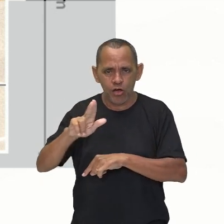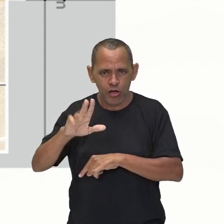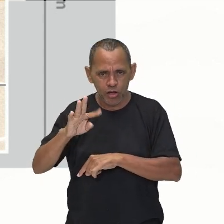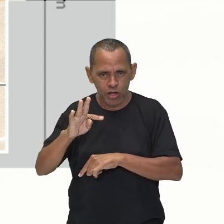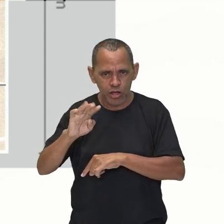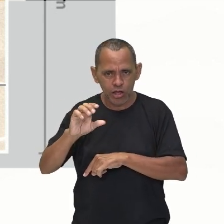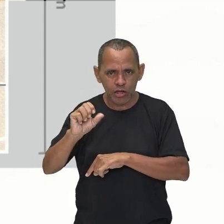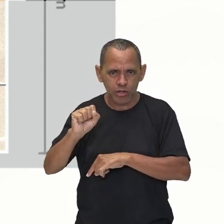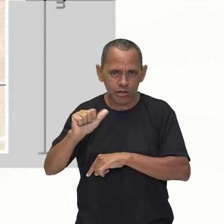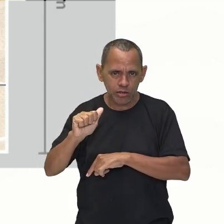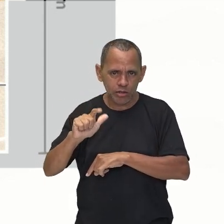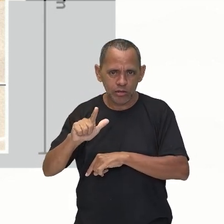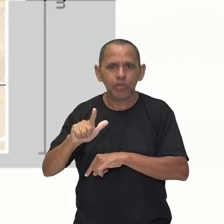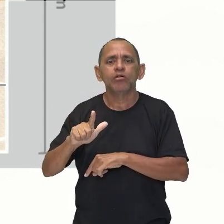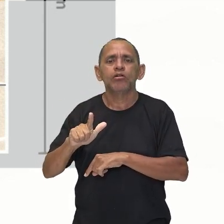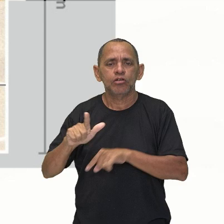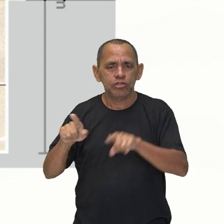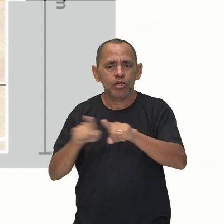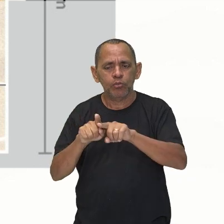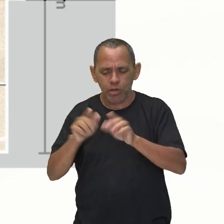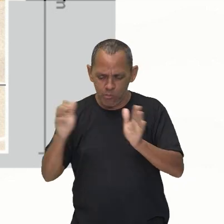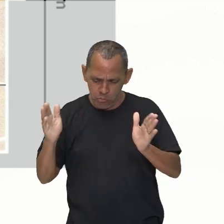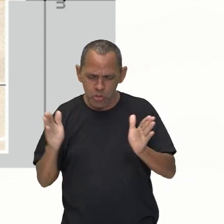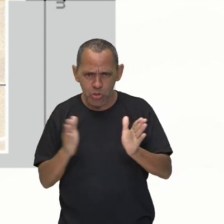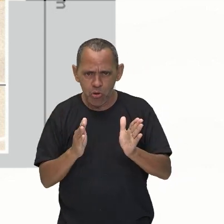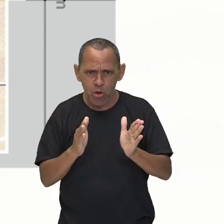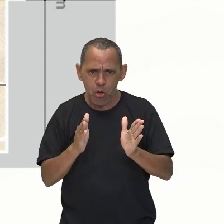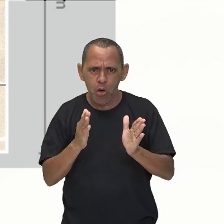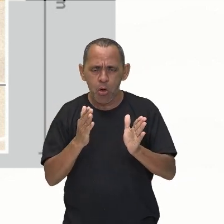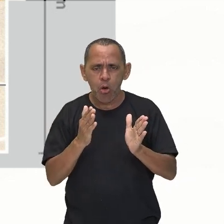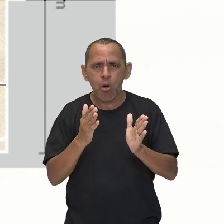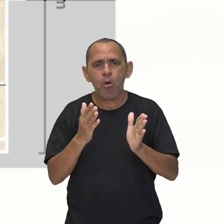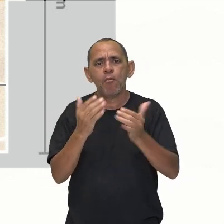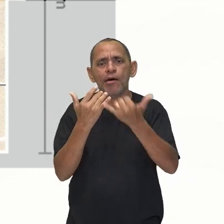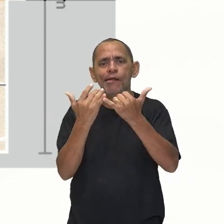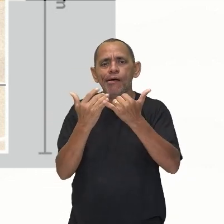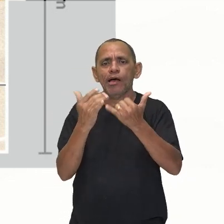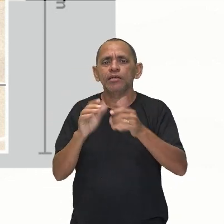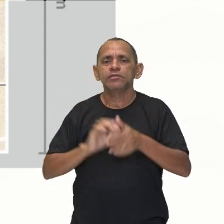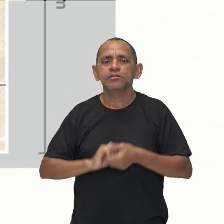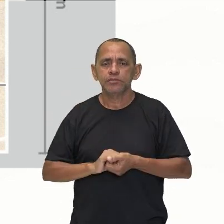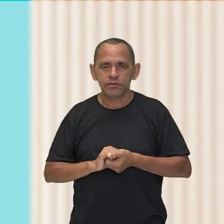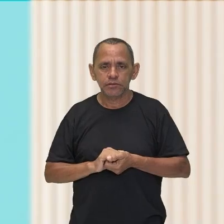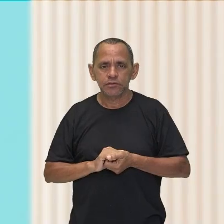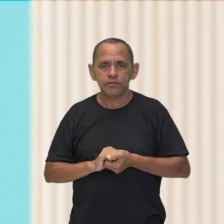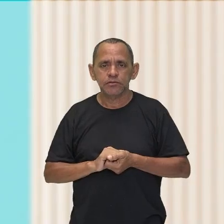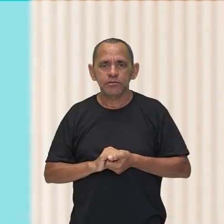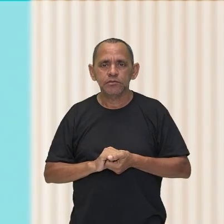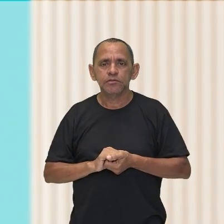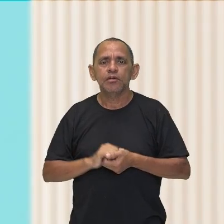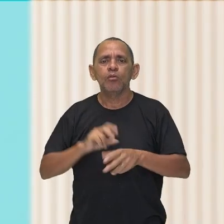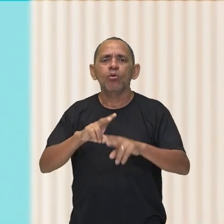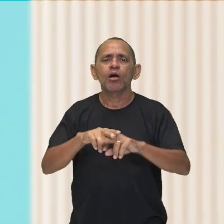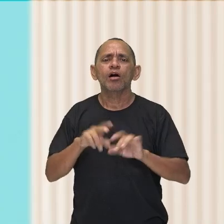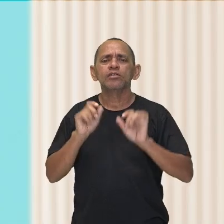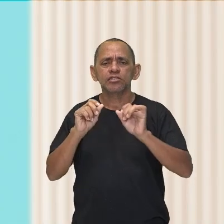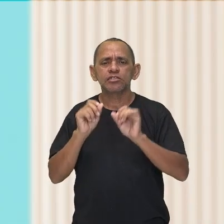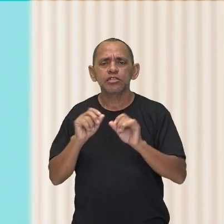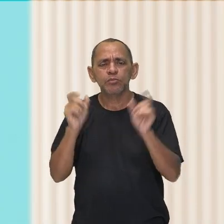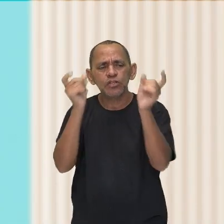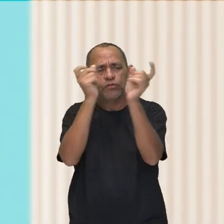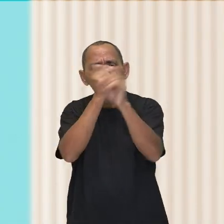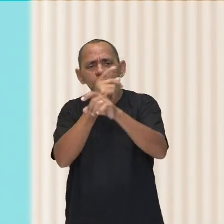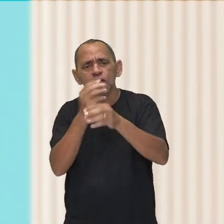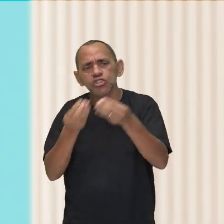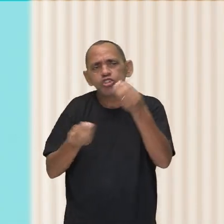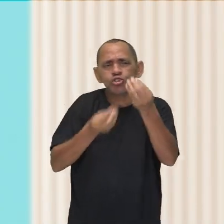Ela parece ser um pouquinho menor, Isso daí é lógico por conta também das dificuldades de se